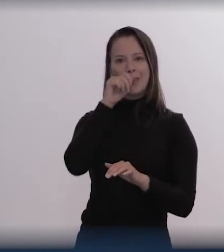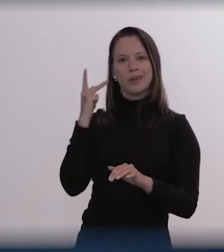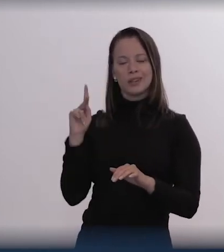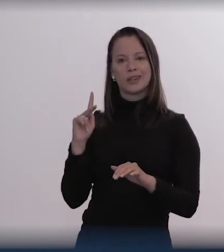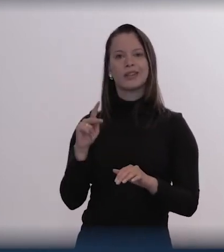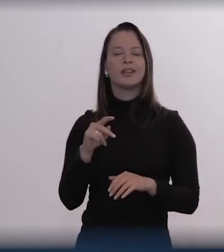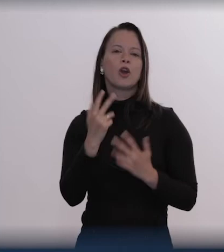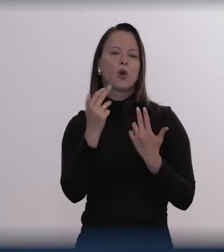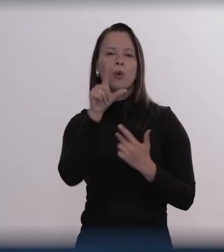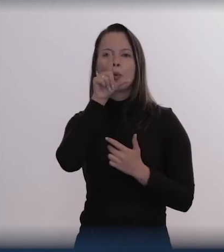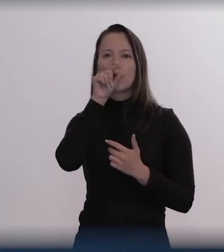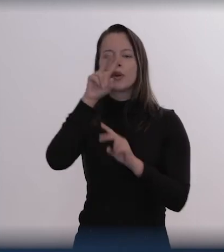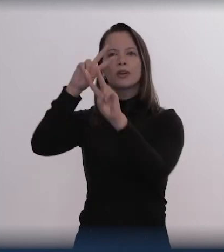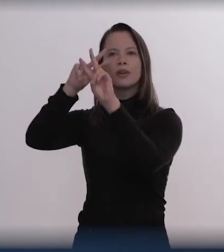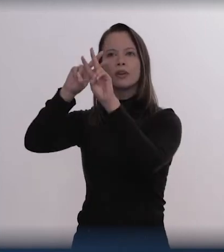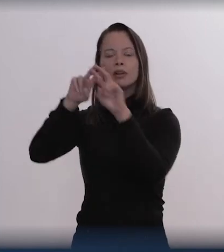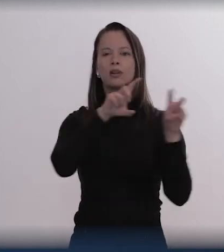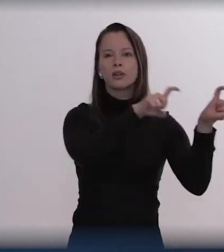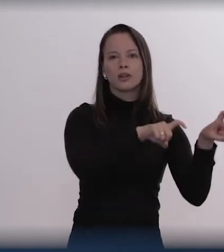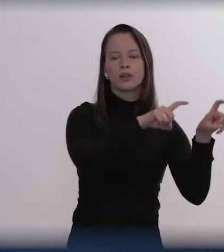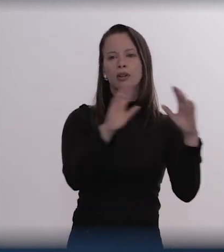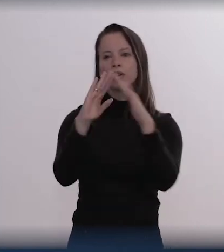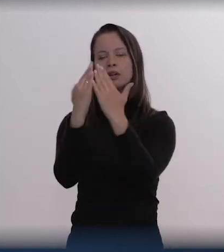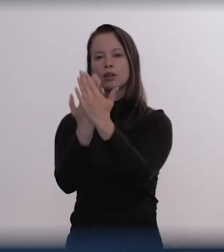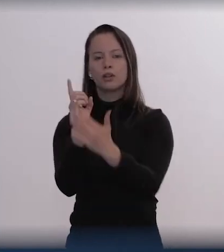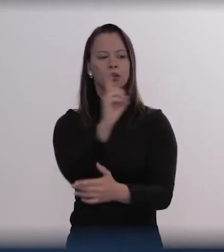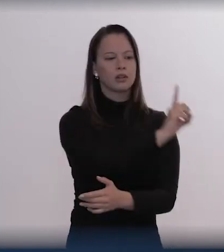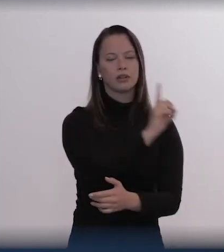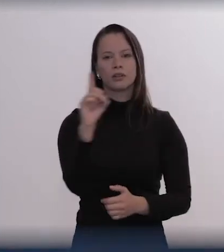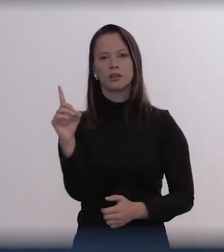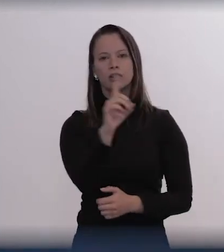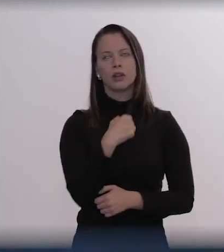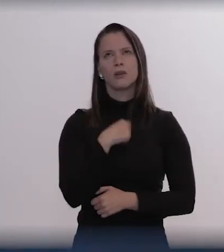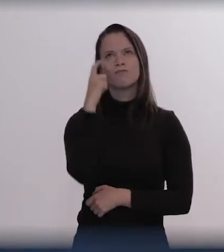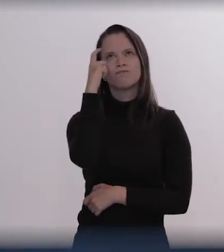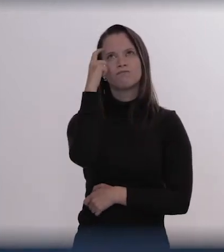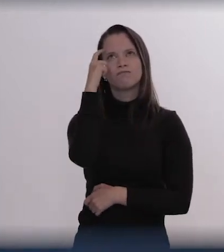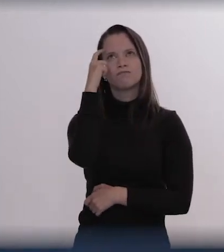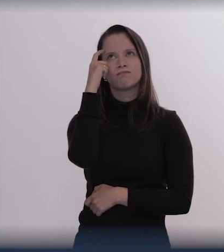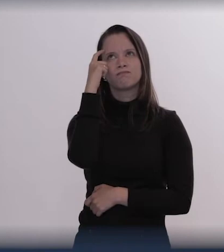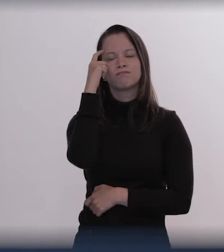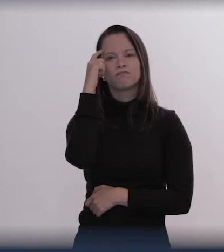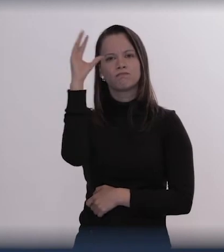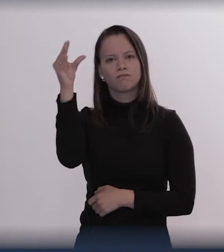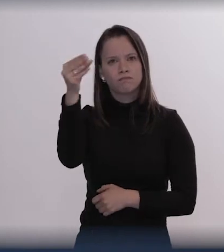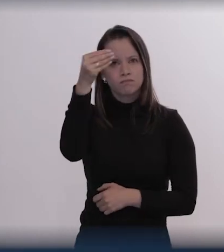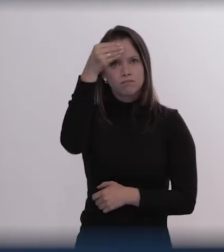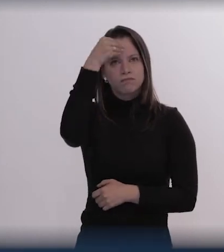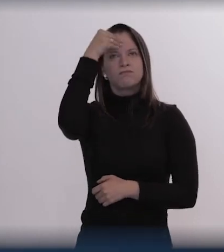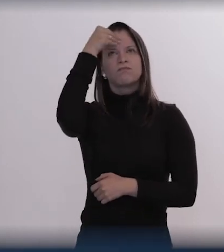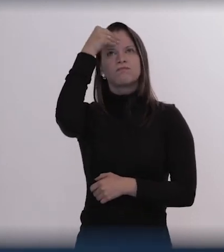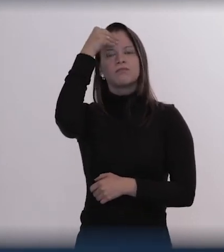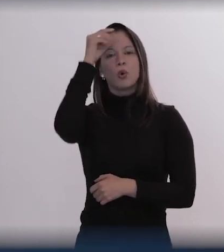um passarinho preso na gaiola. Fico pensando que isso marca um lugar